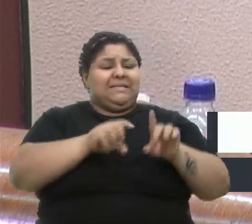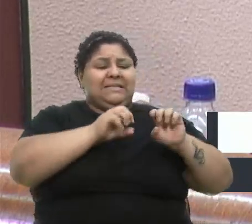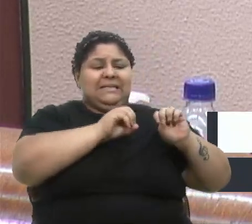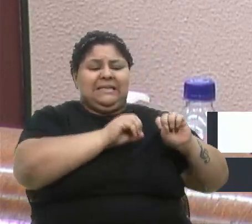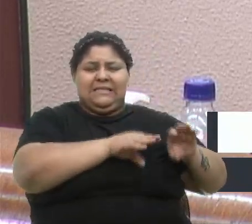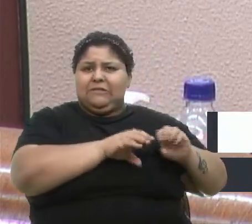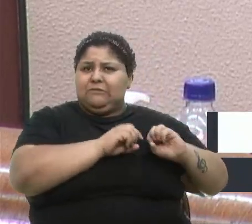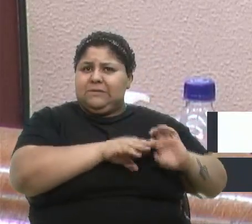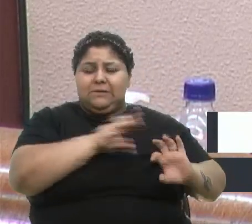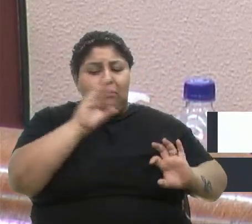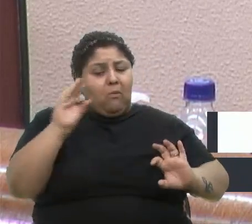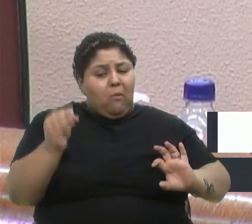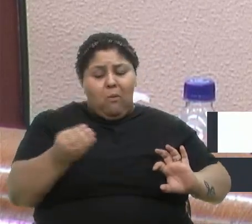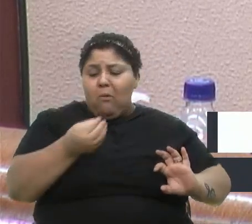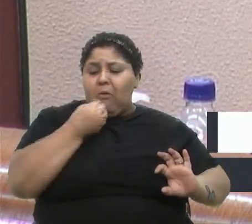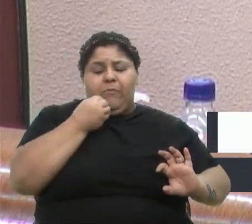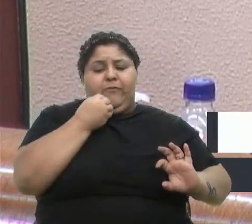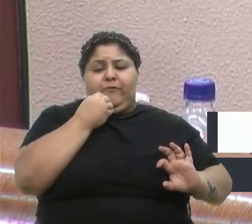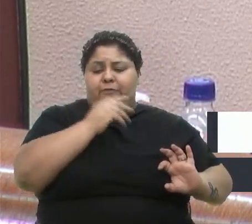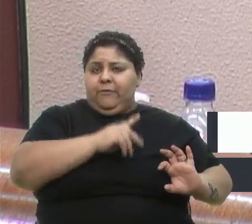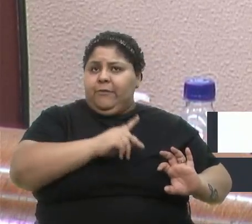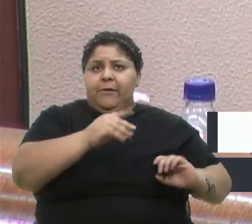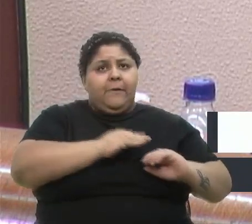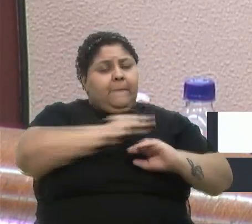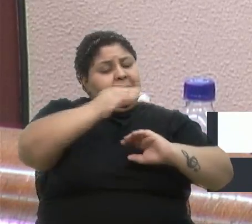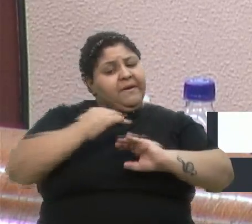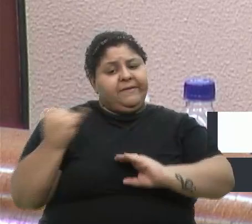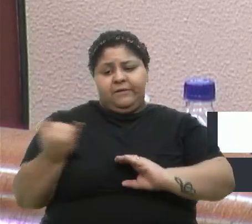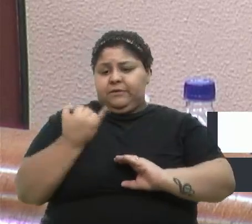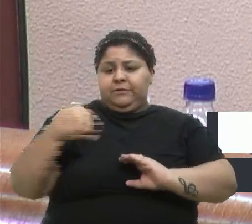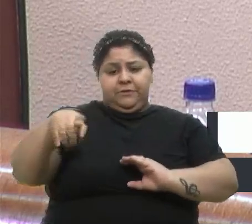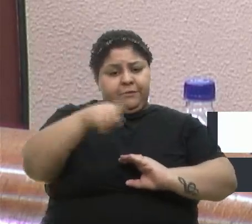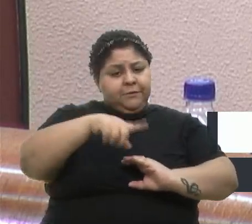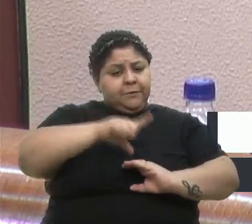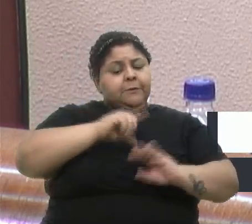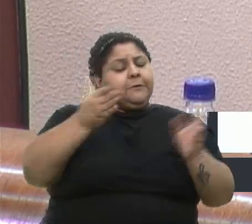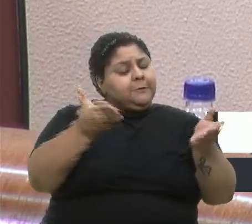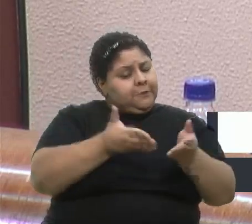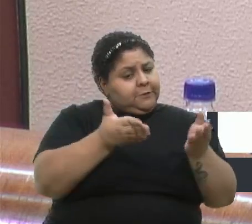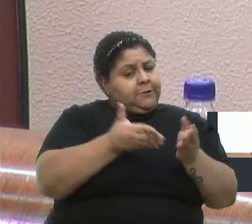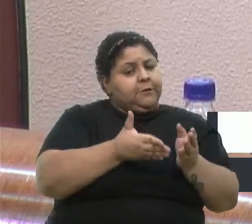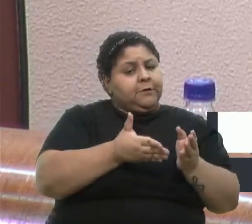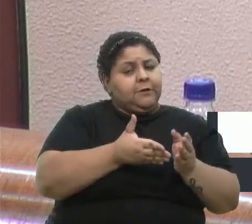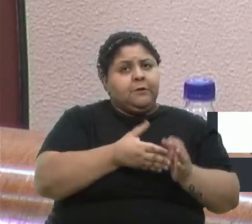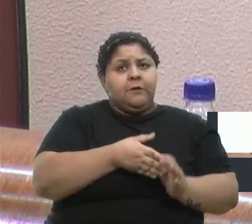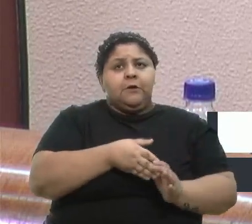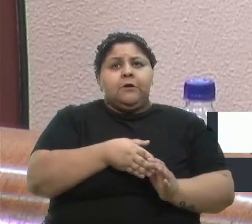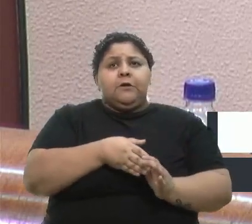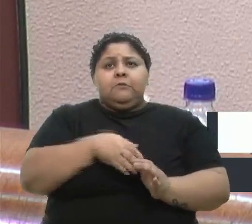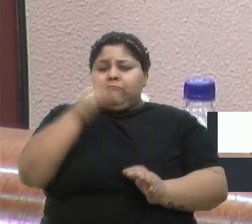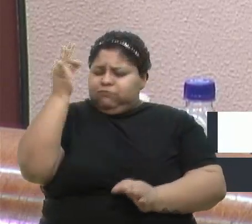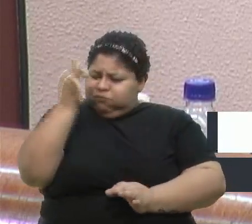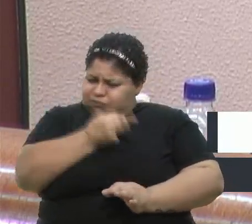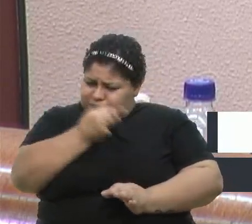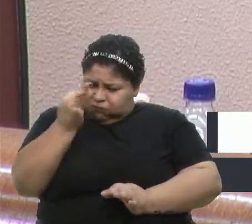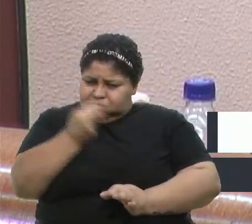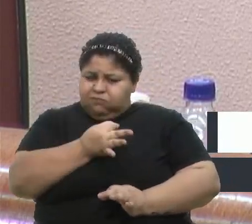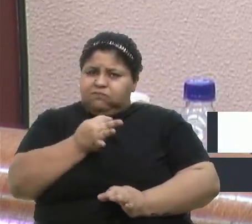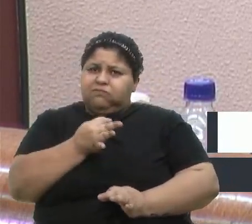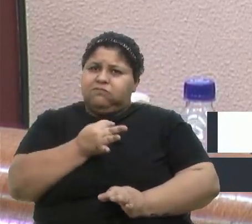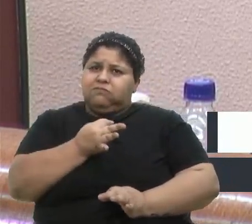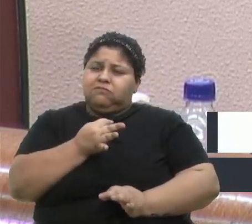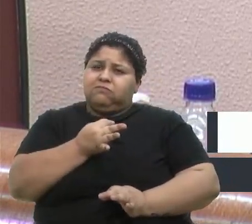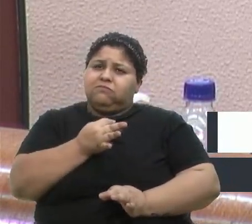com certeza, presidente, é a mais importante que nós temos hoje. E eu tenho certeza absoluta, como eu estava falando para o senhor, que